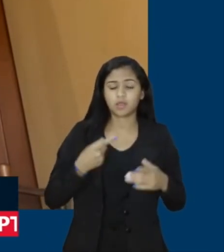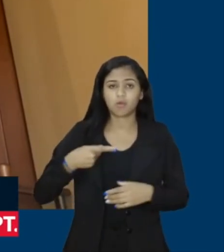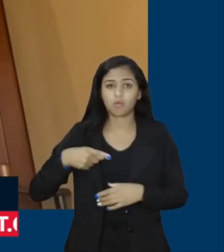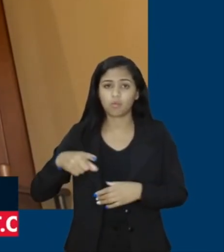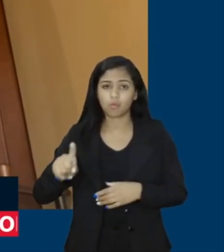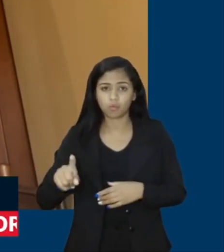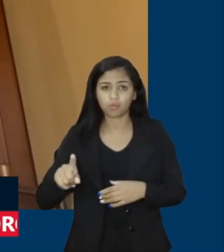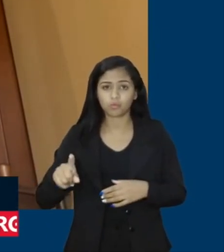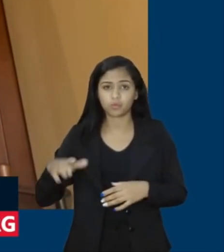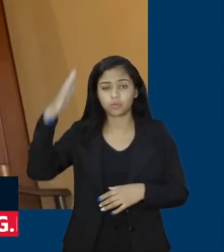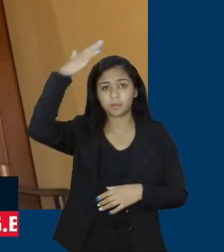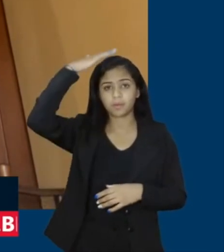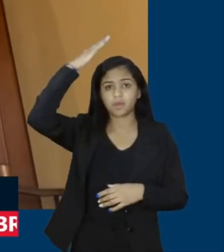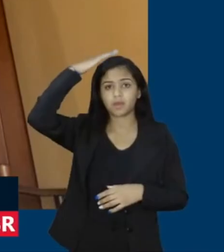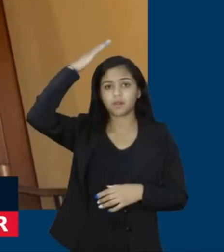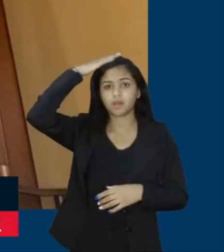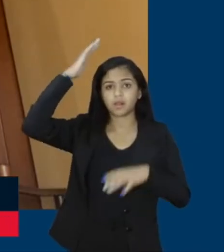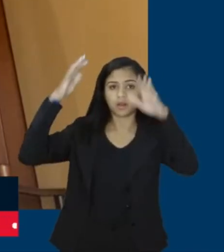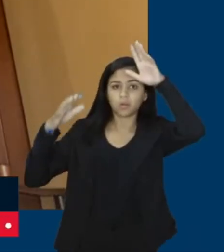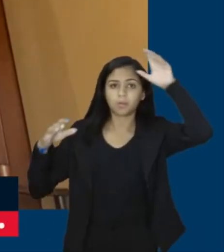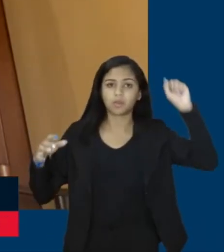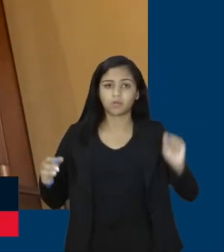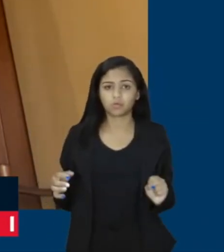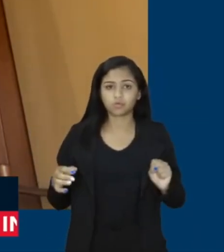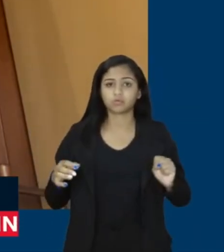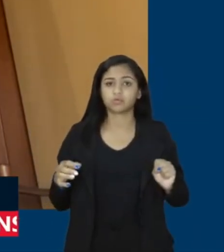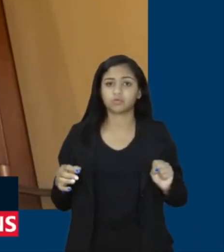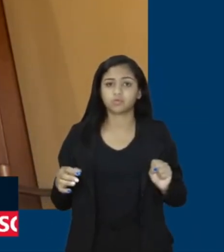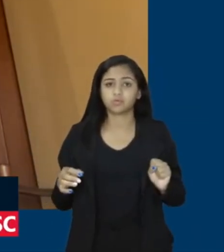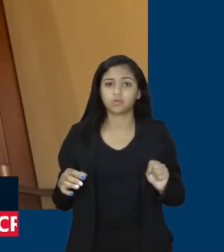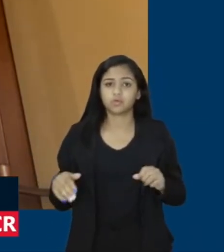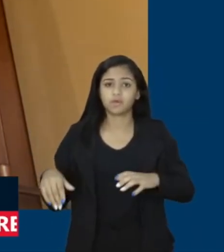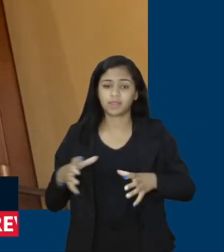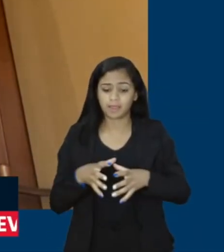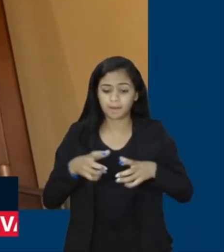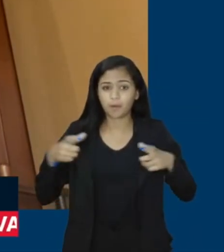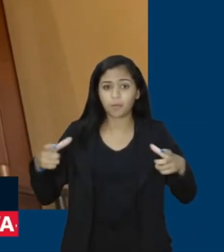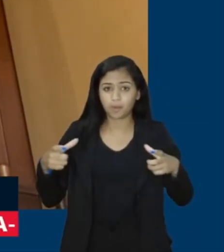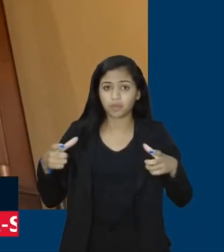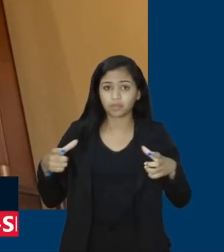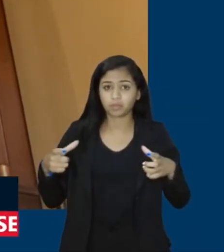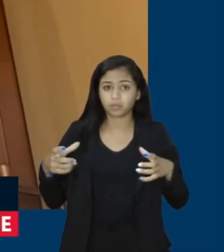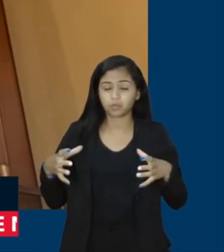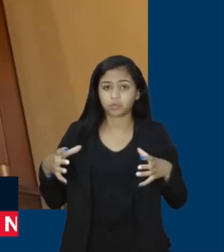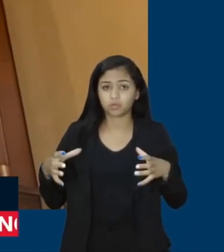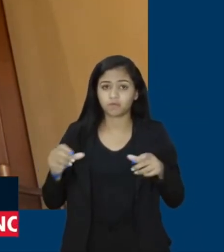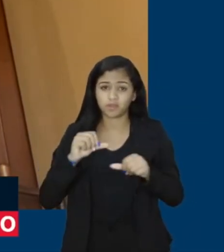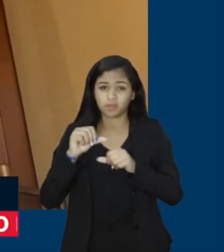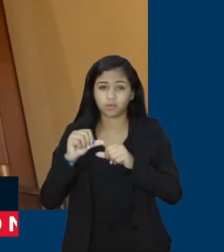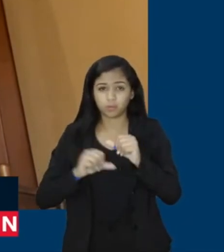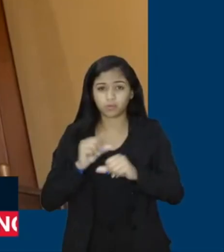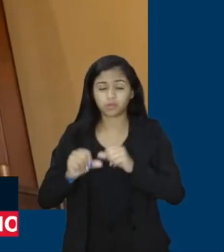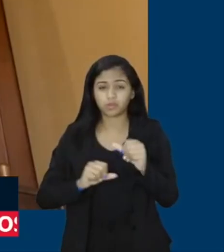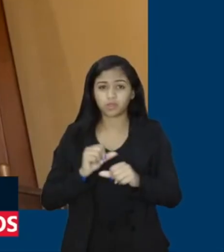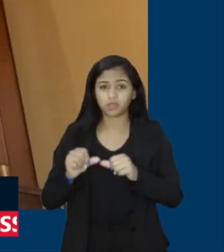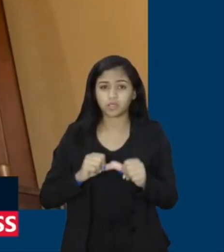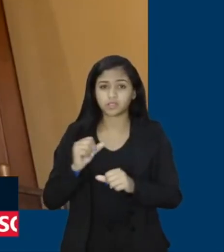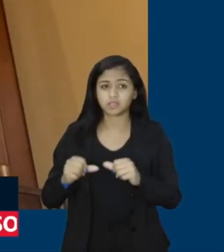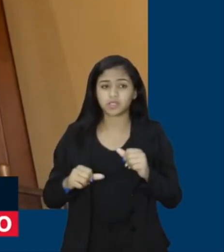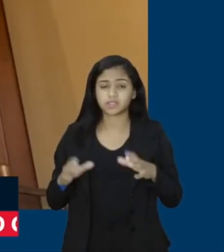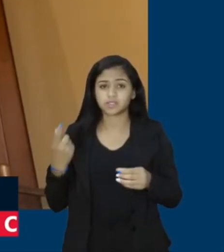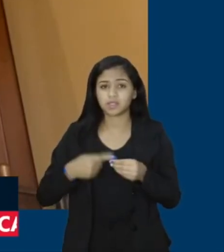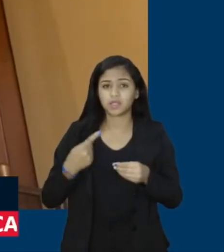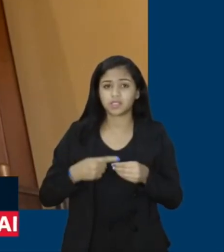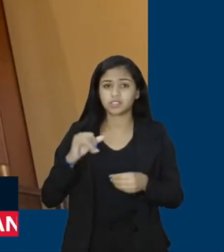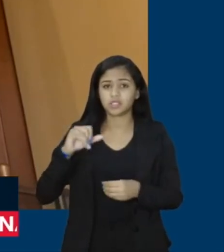do Paraná, no Mato Grosso do Sul. Essa rodovia vai ter duplicações e vai ter um contorno na cidade de Guaíra, que é